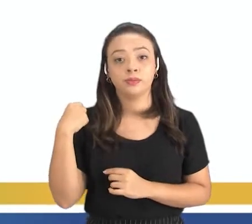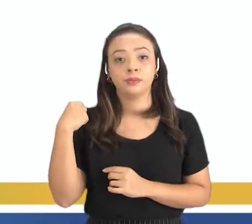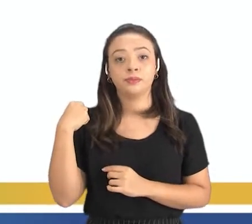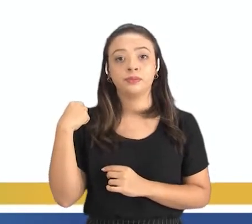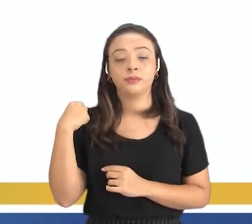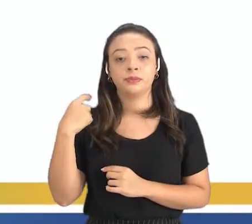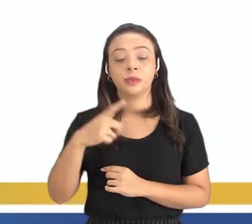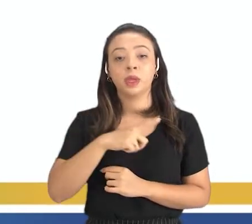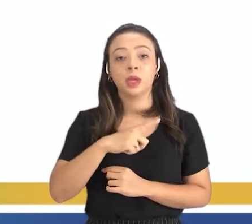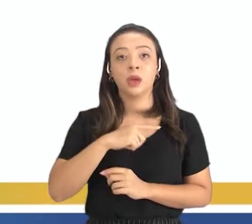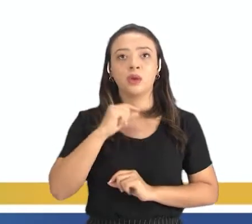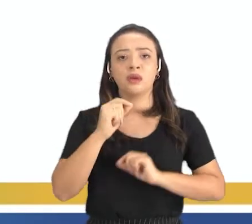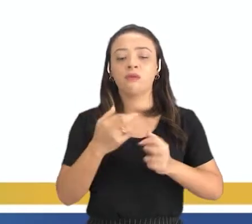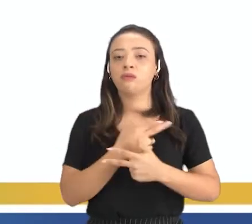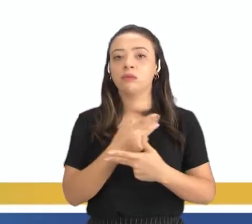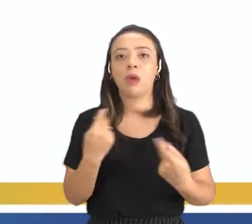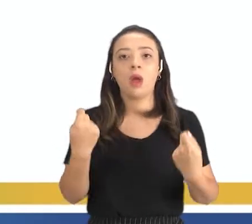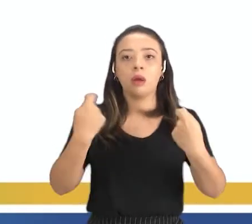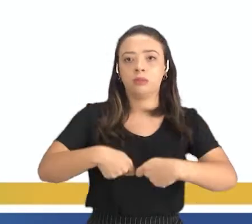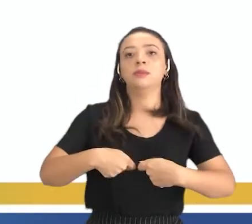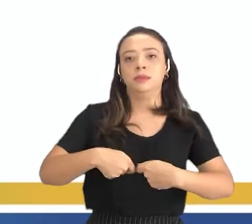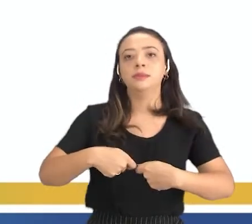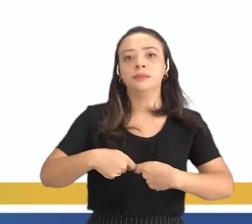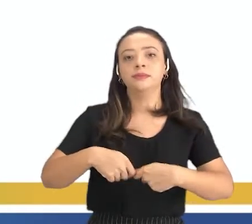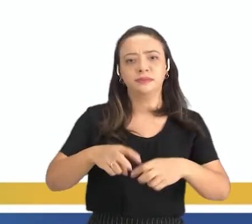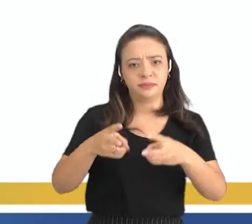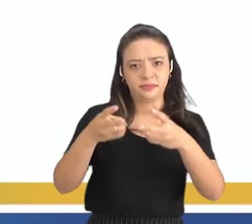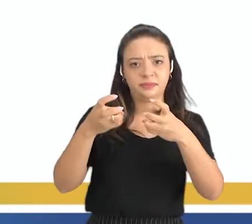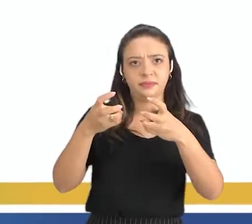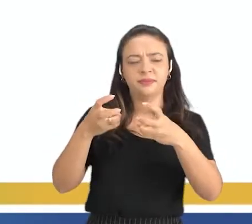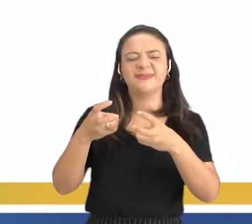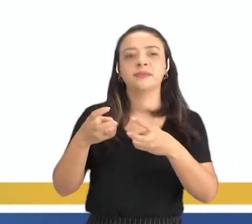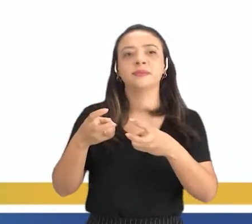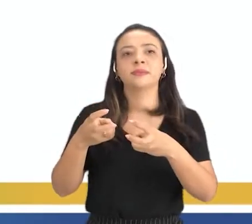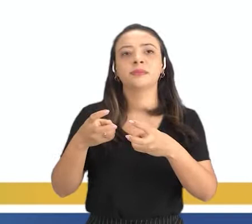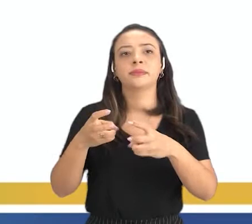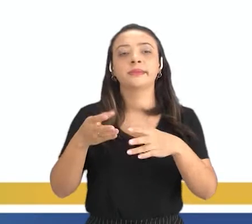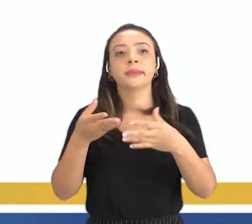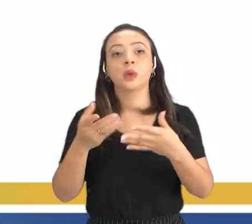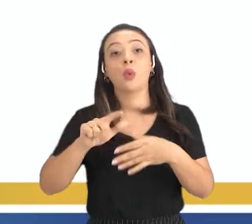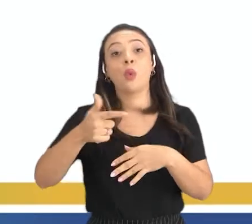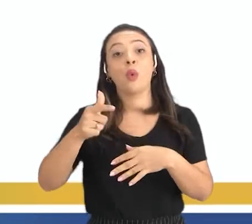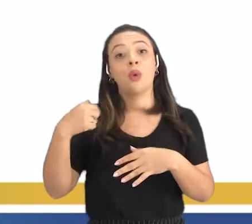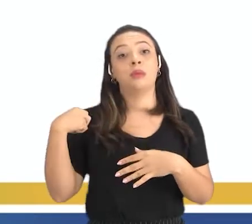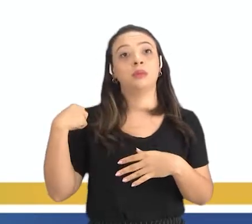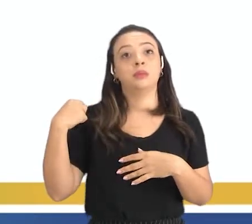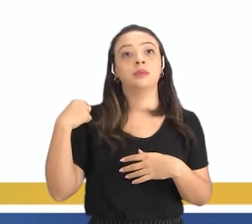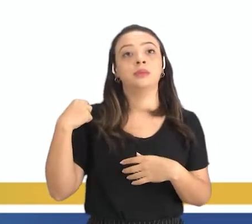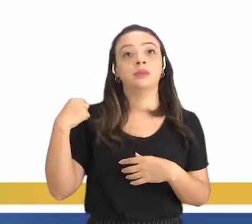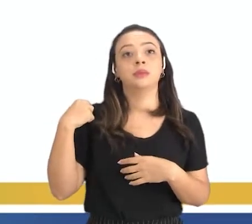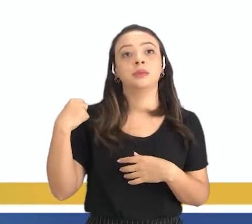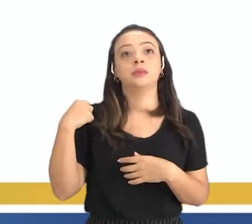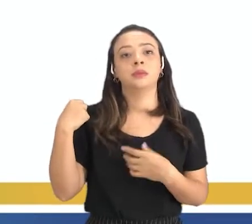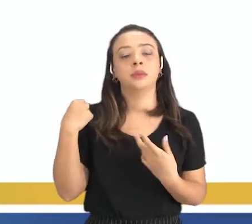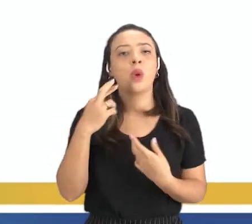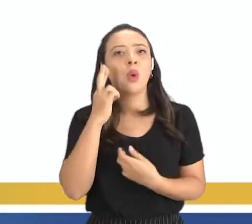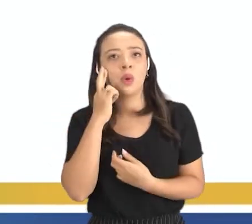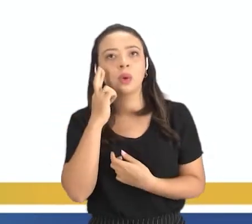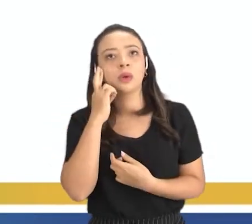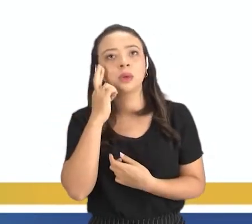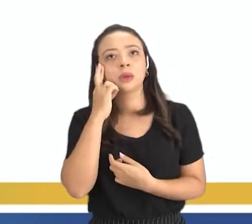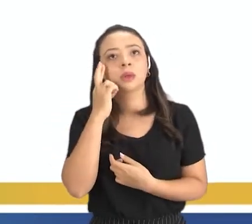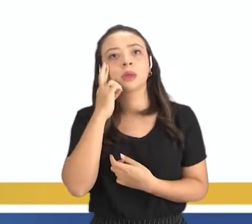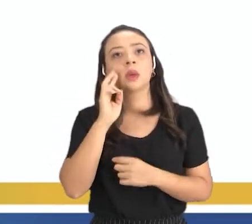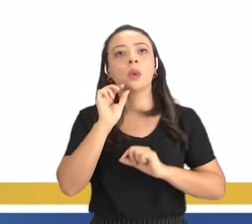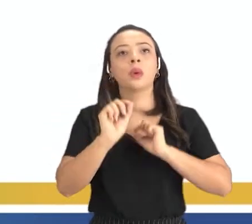ela vai ter uma quantidade de possibilidades bem grande, perceberam? Então, com uma outra camiseta e um rosinha diferente, né,